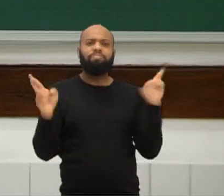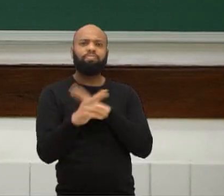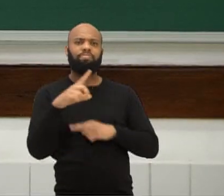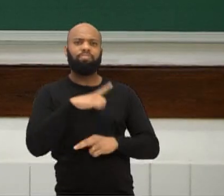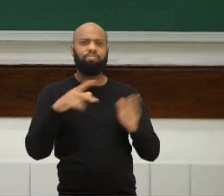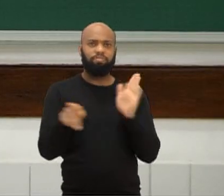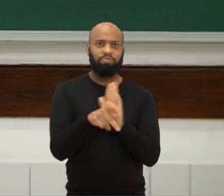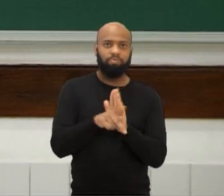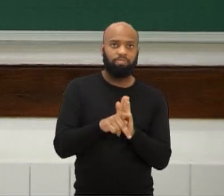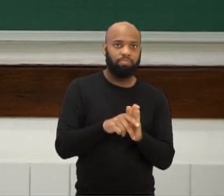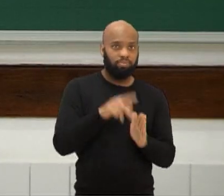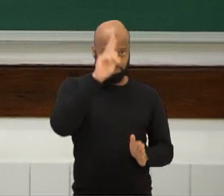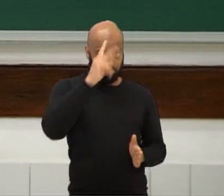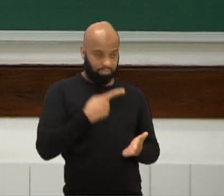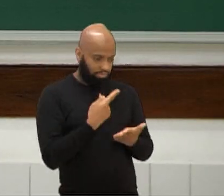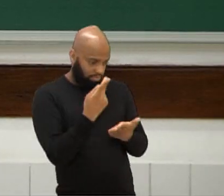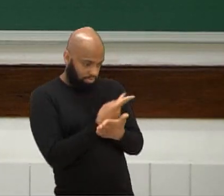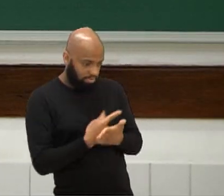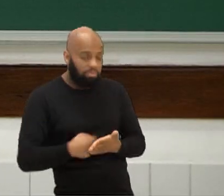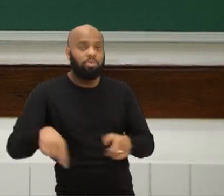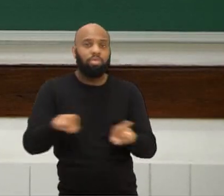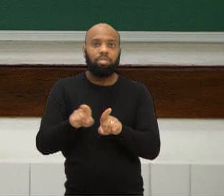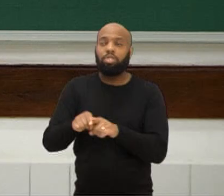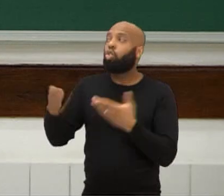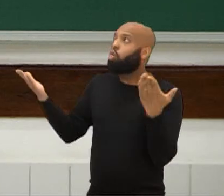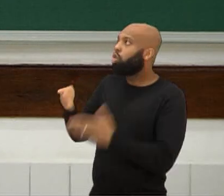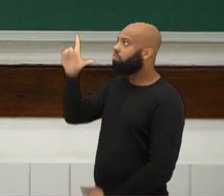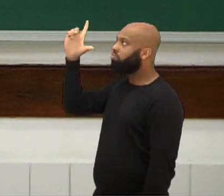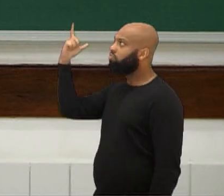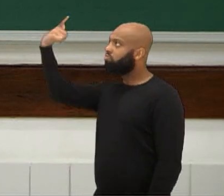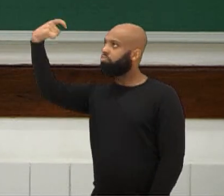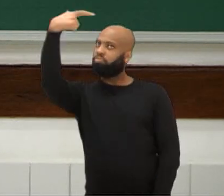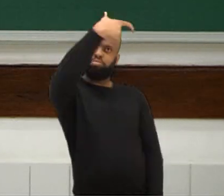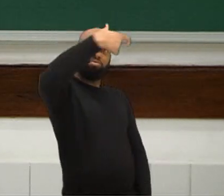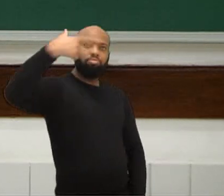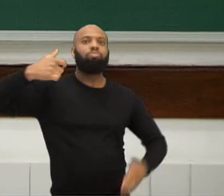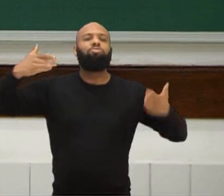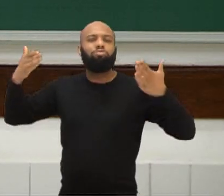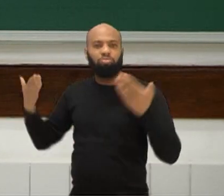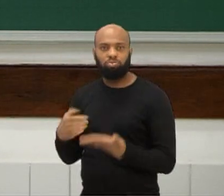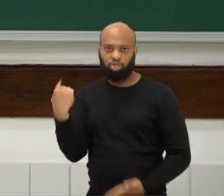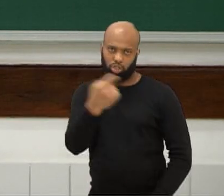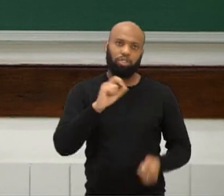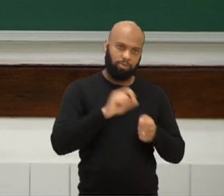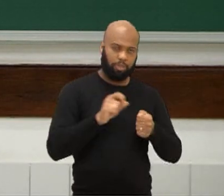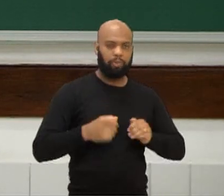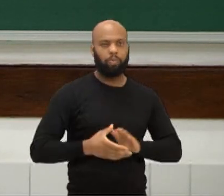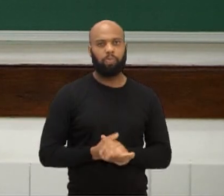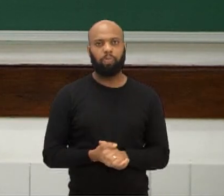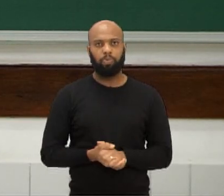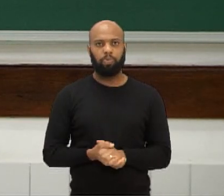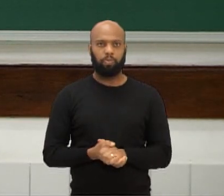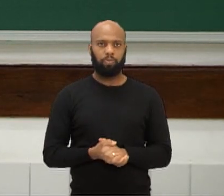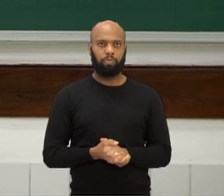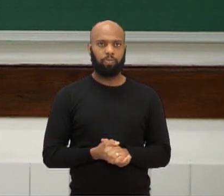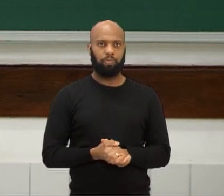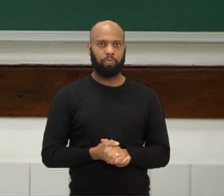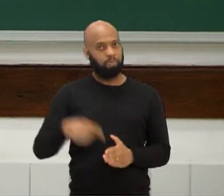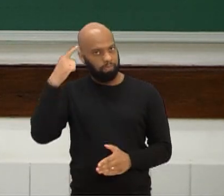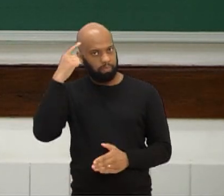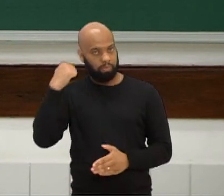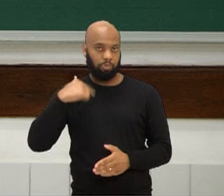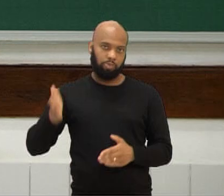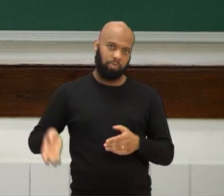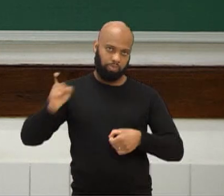entre os autorretratos das pinturas e as selfies que nós hoje em dia fazemos, ok? Pensem